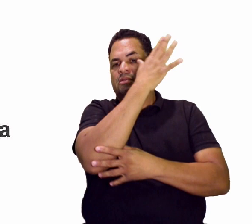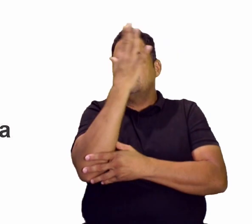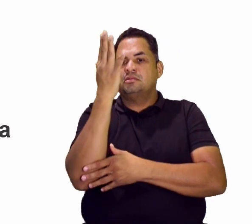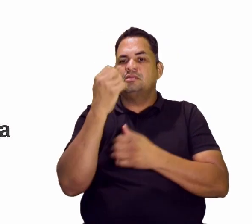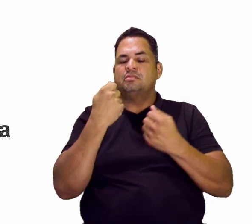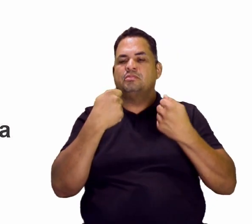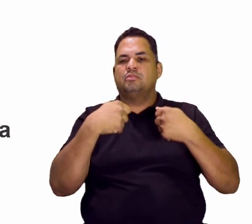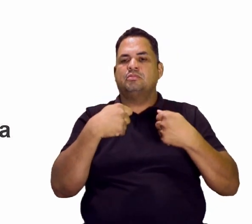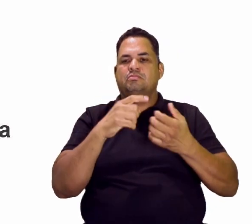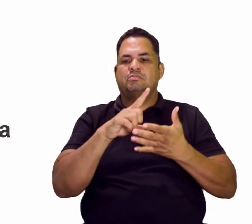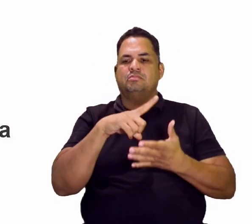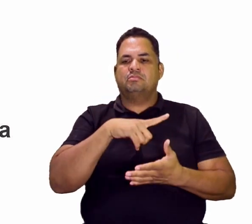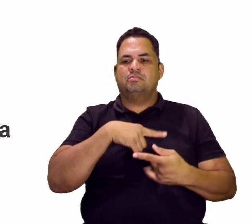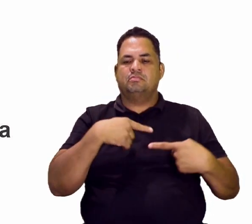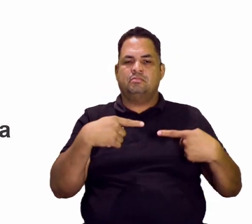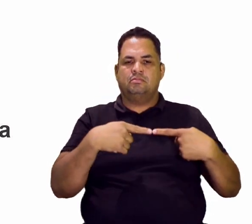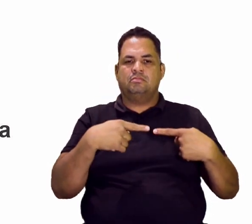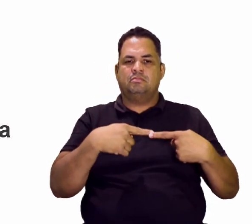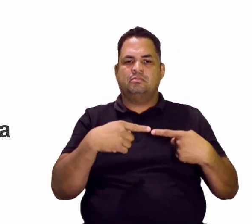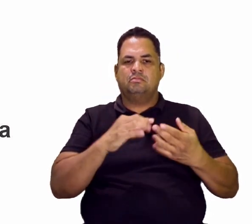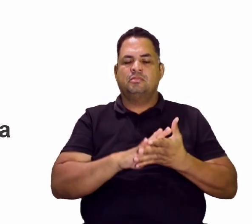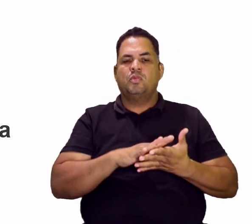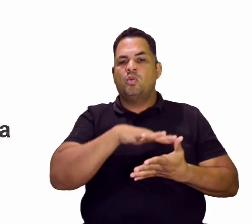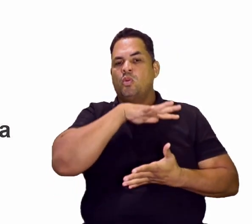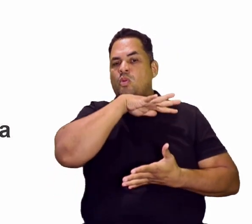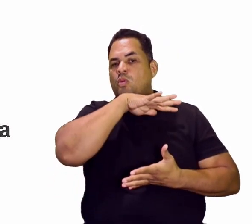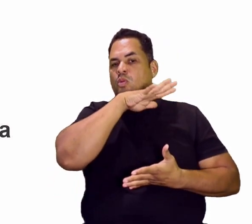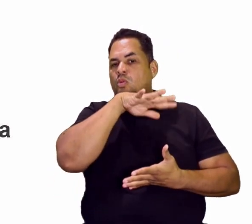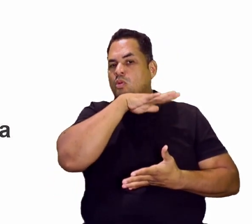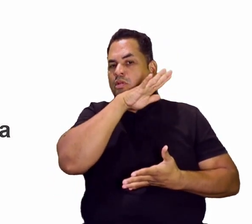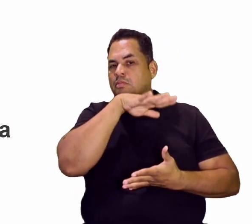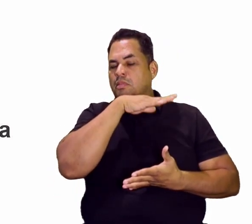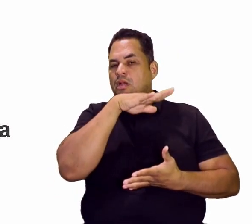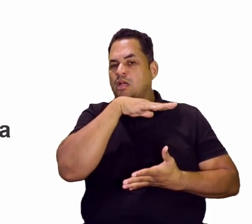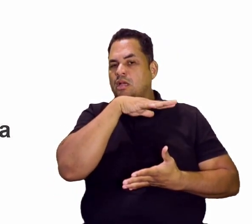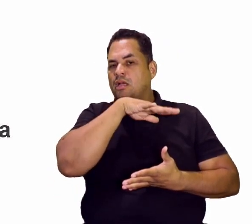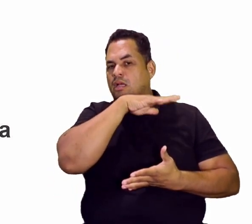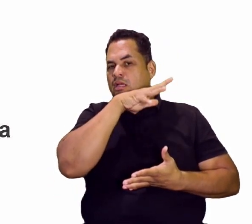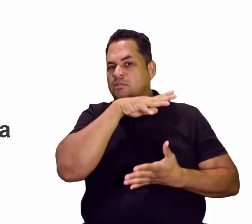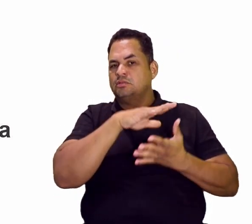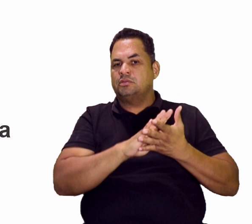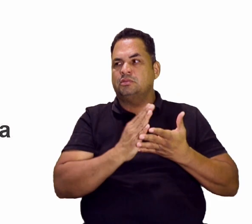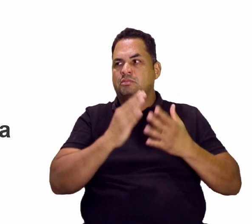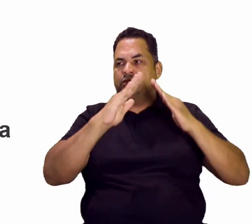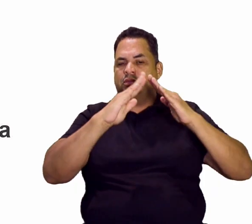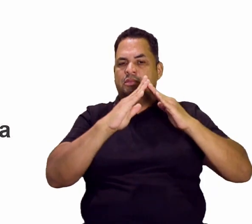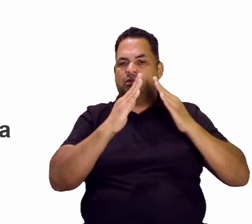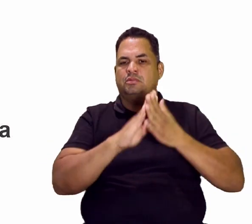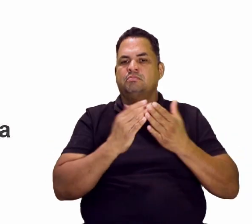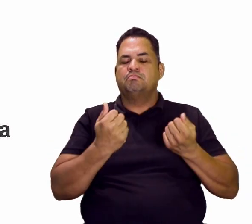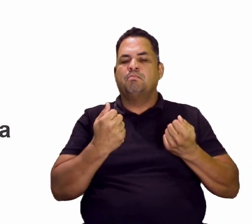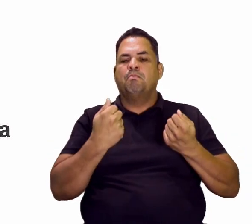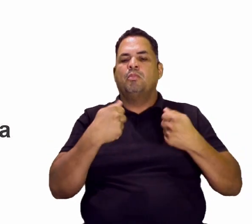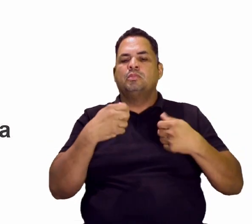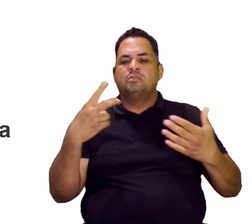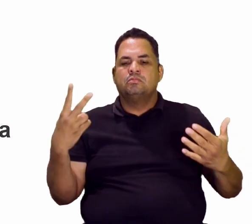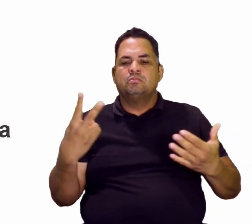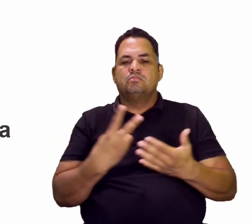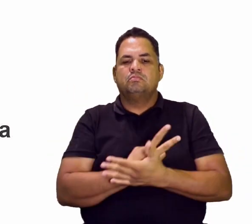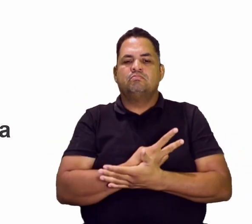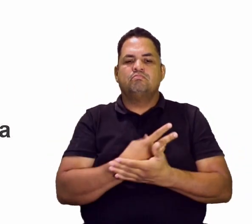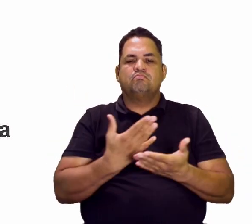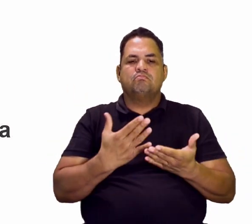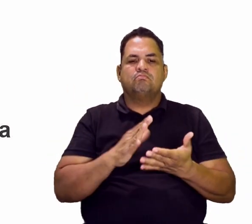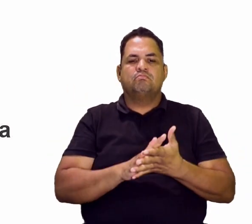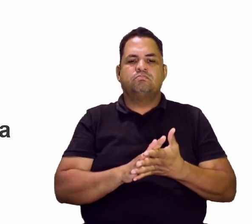contato, com animais domésticos ou seres humanos. Então, o vírus da raiva, ele vai provocar aquela